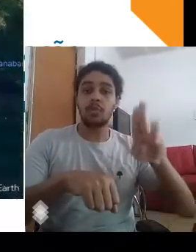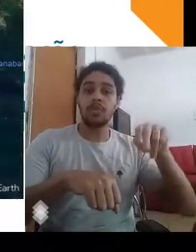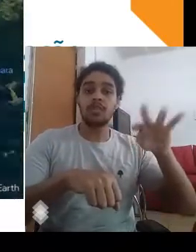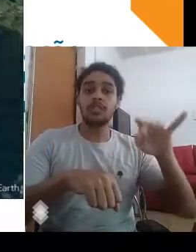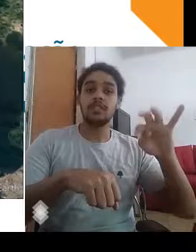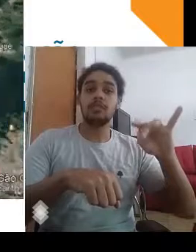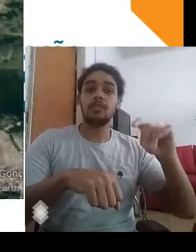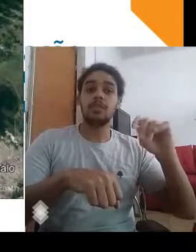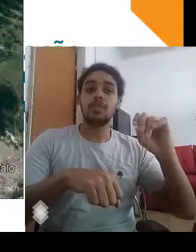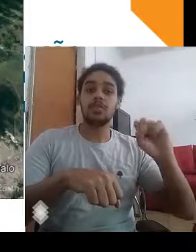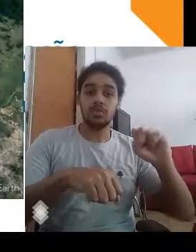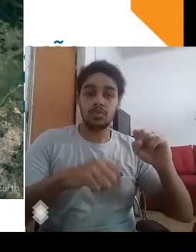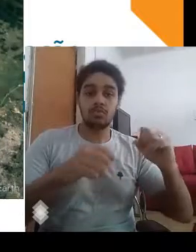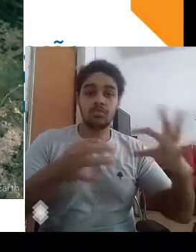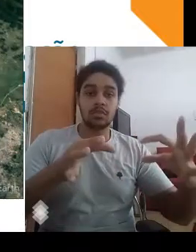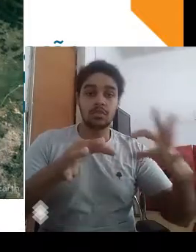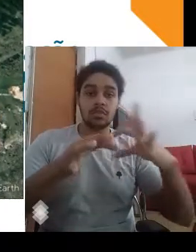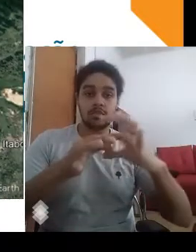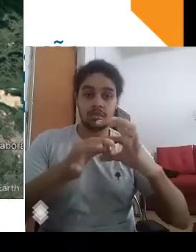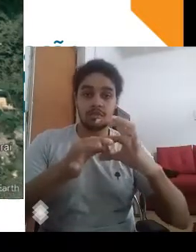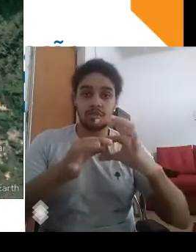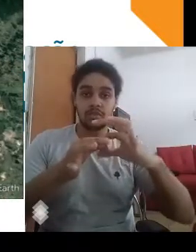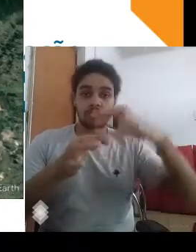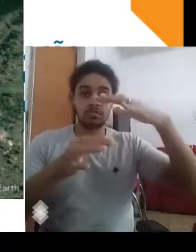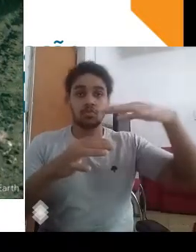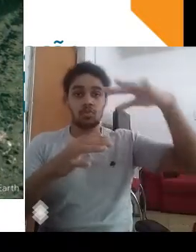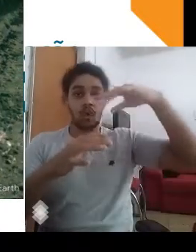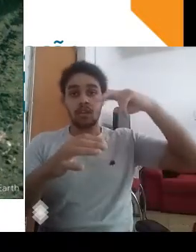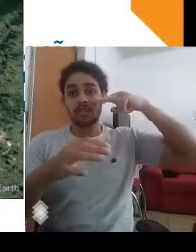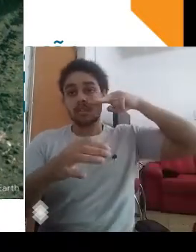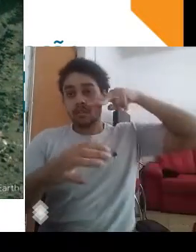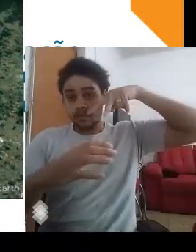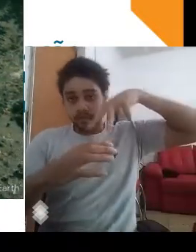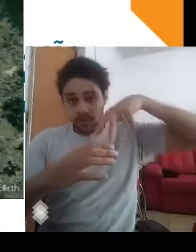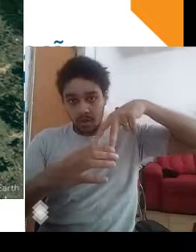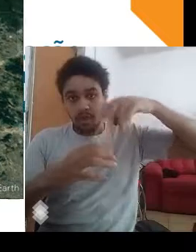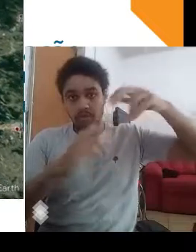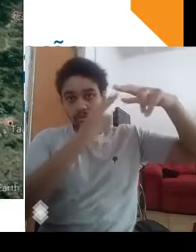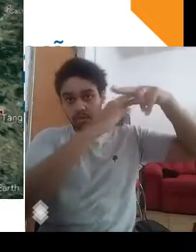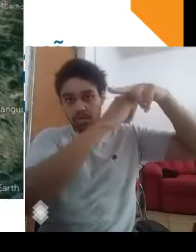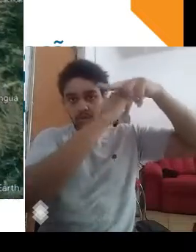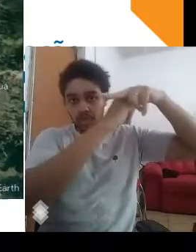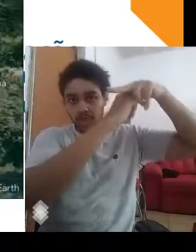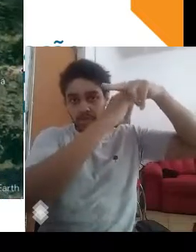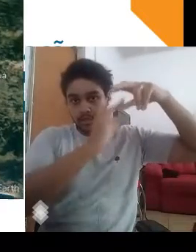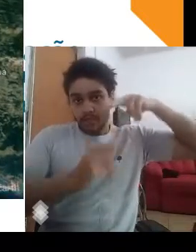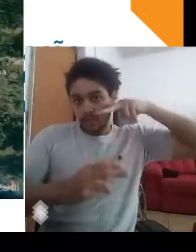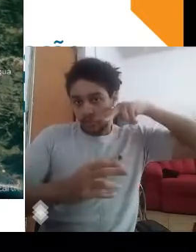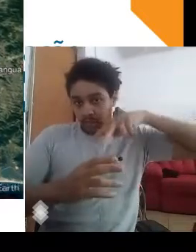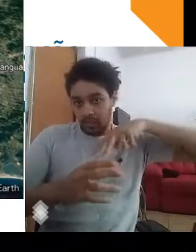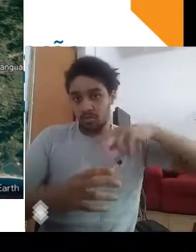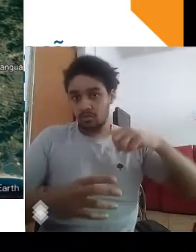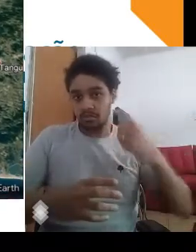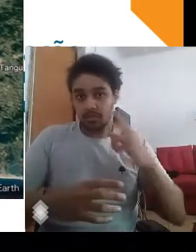do alto, como nessa imagem de satélite, que a gente está fazendo esse sobrevoo pelo Google Maps, parece que é uma